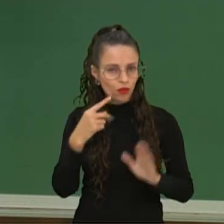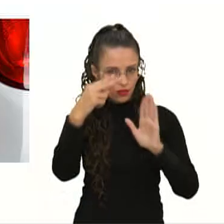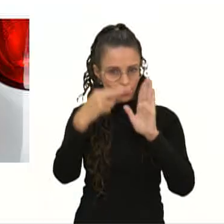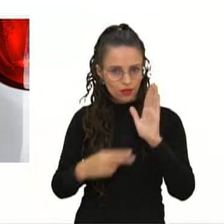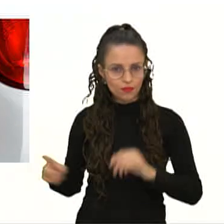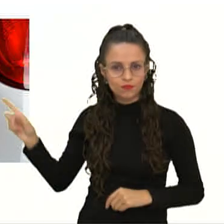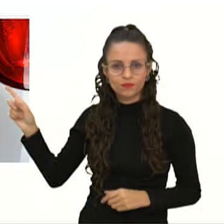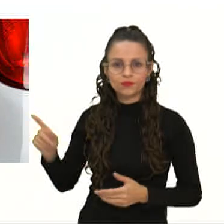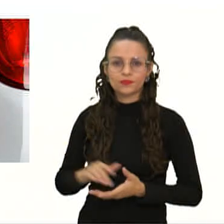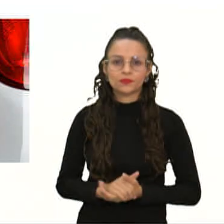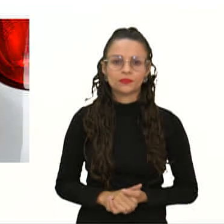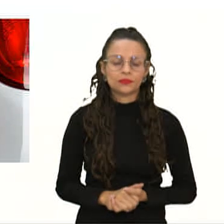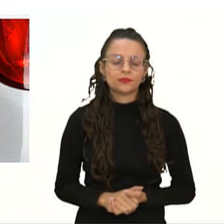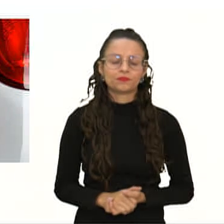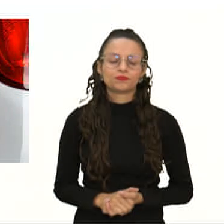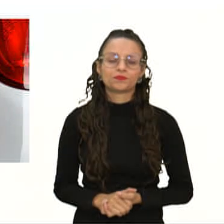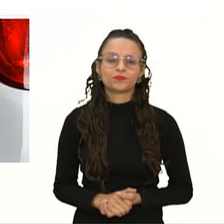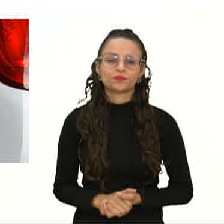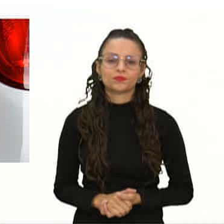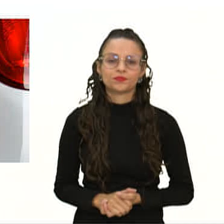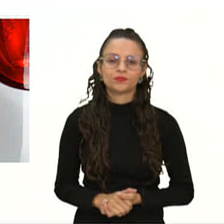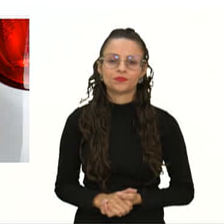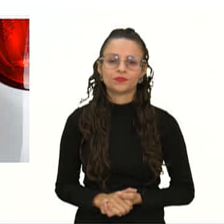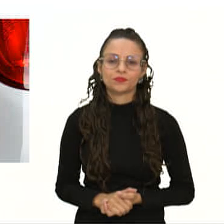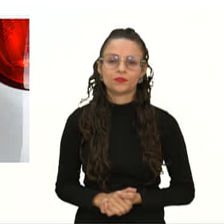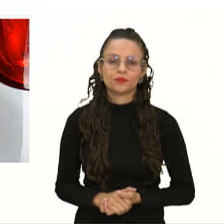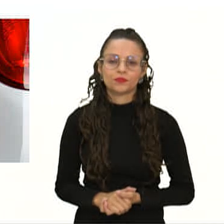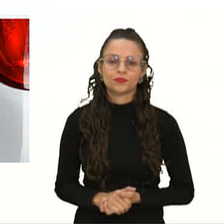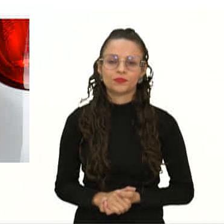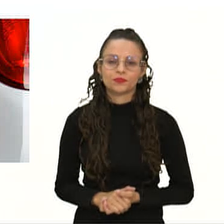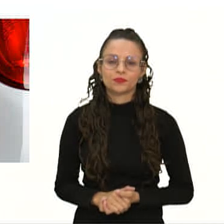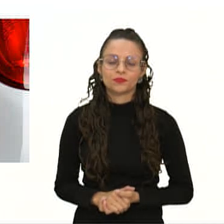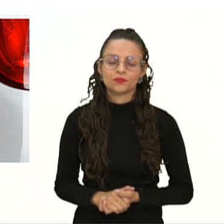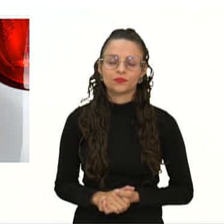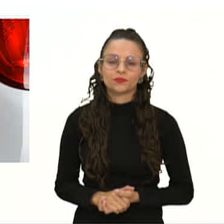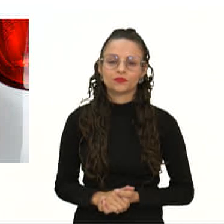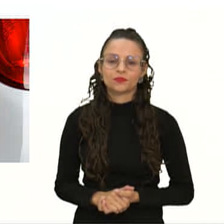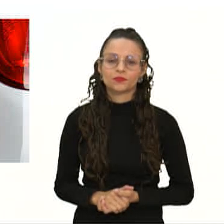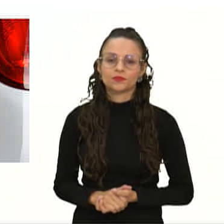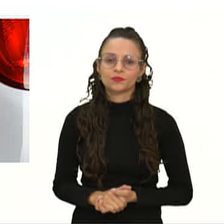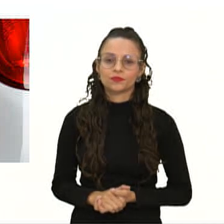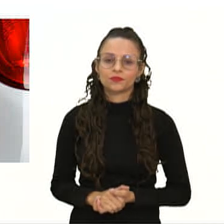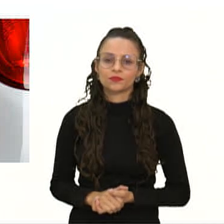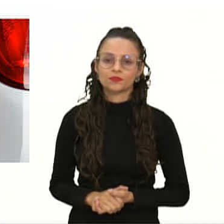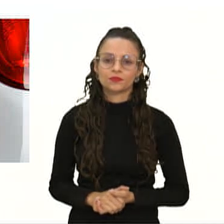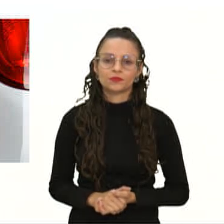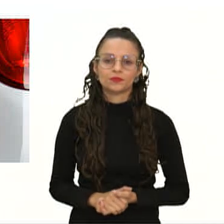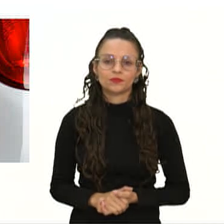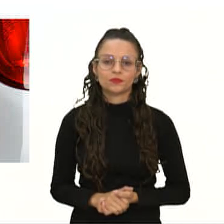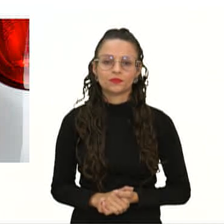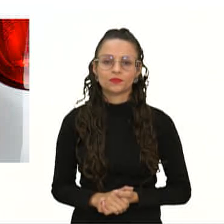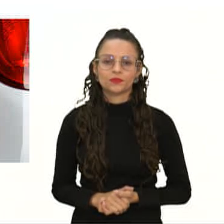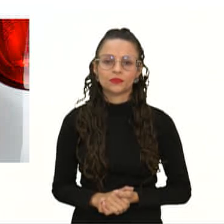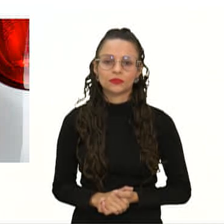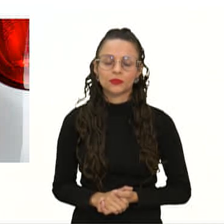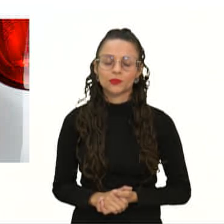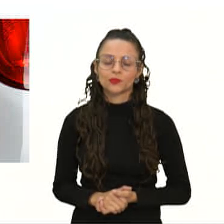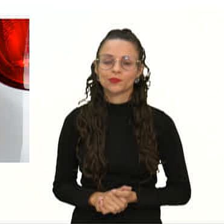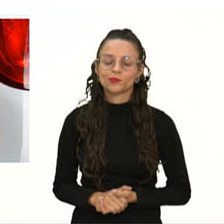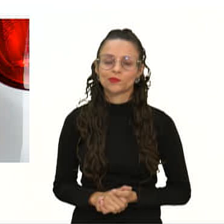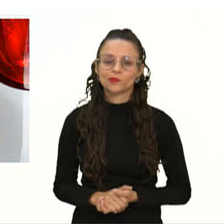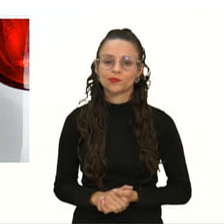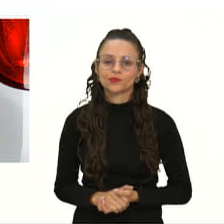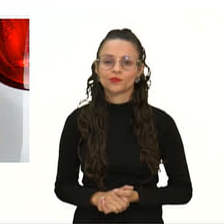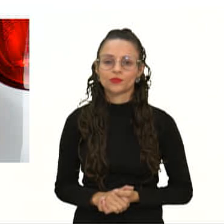aqui, ó. Healing the planet starts in your garage, in your kitchen, and in your dining room table. Match